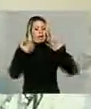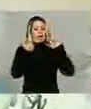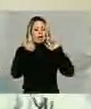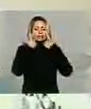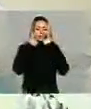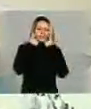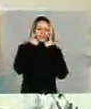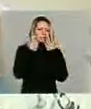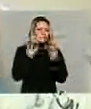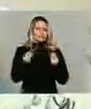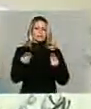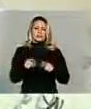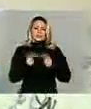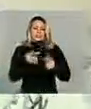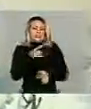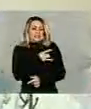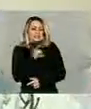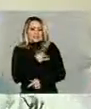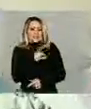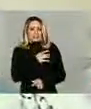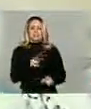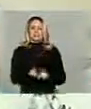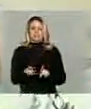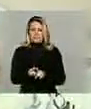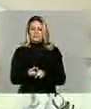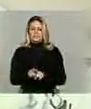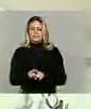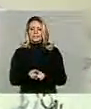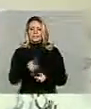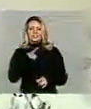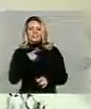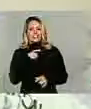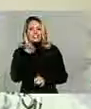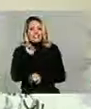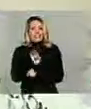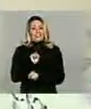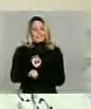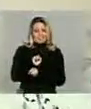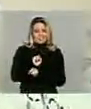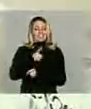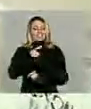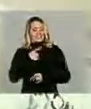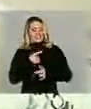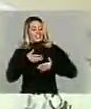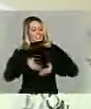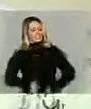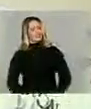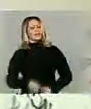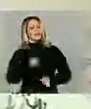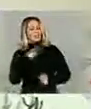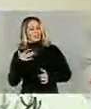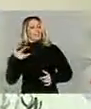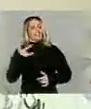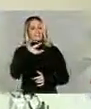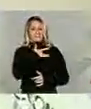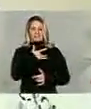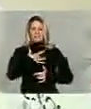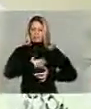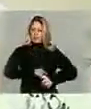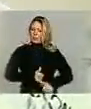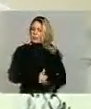chorei muito, na verdade, fiquei com medo. Tá com esperança que o bebê vai sair bem, com saúde, grande,